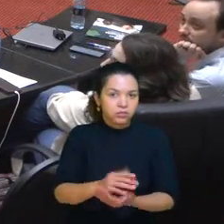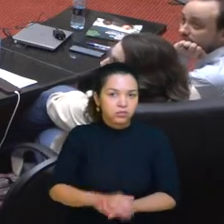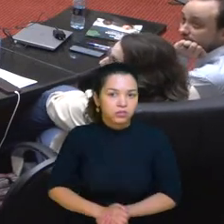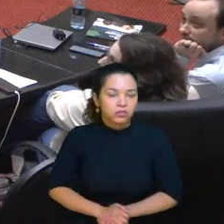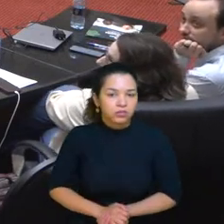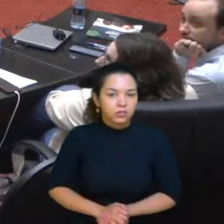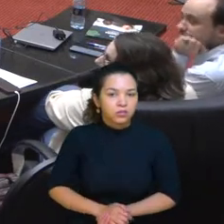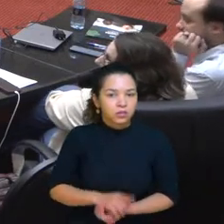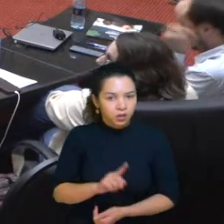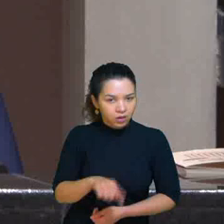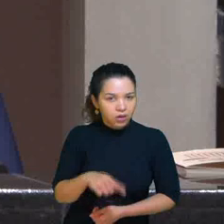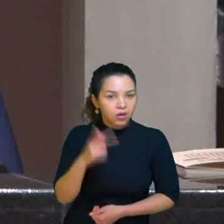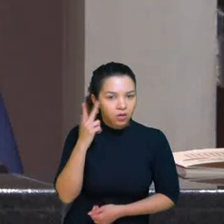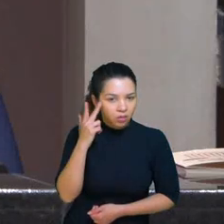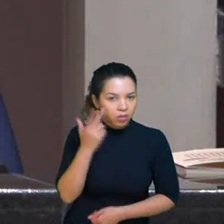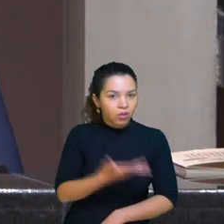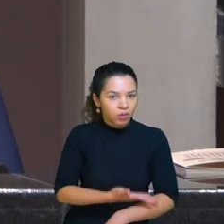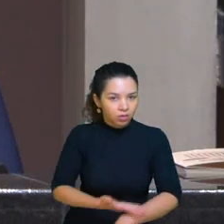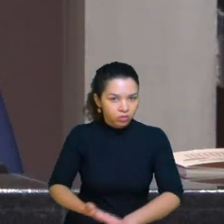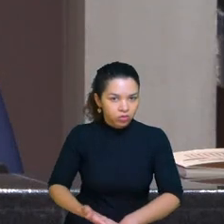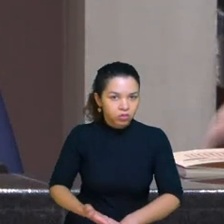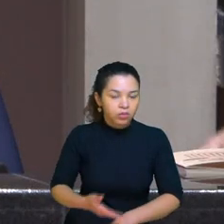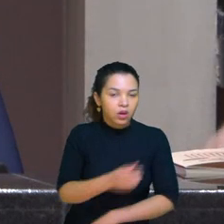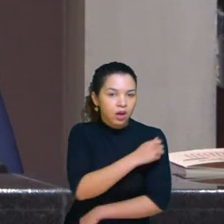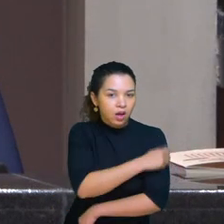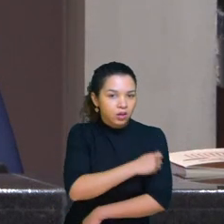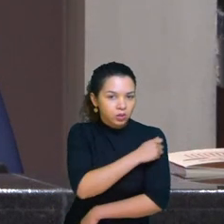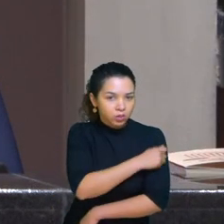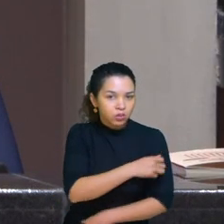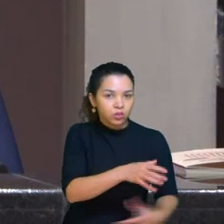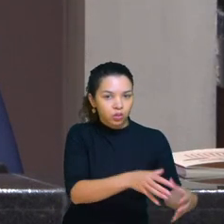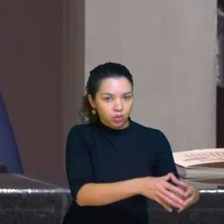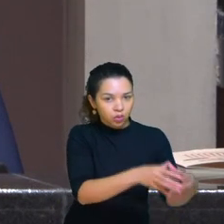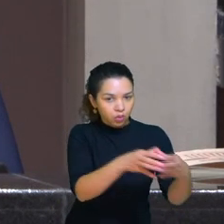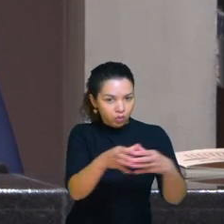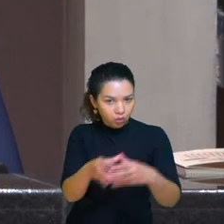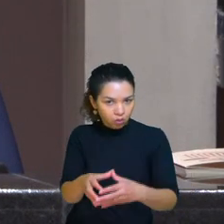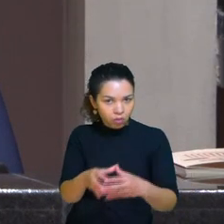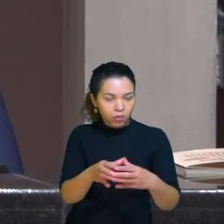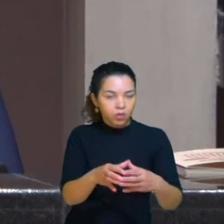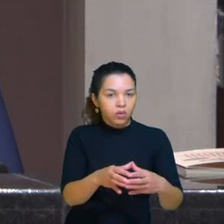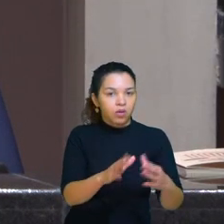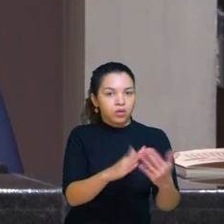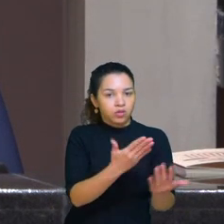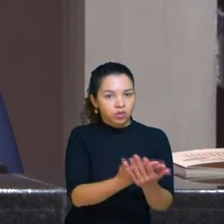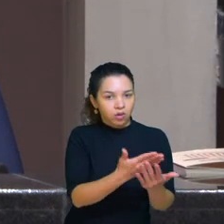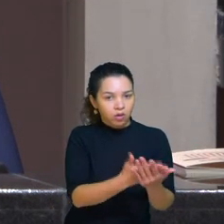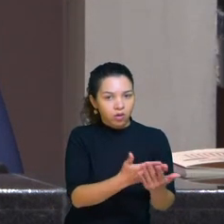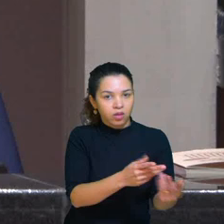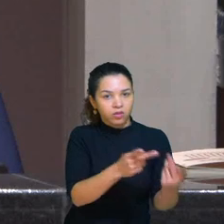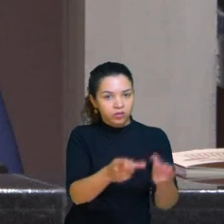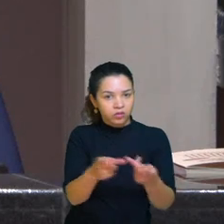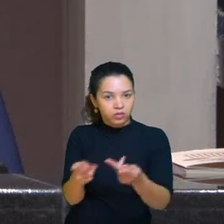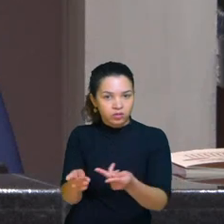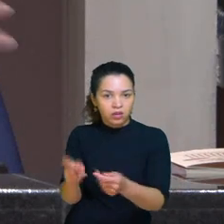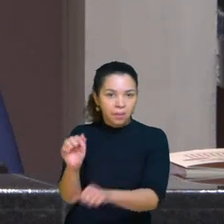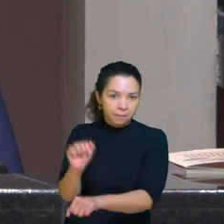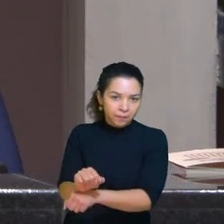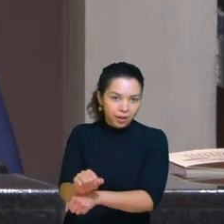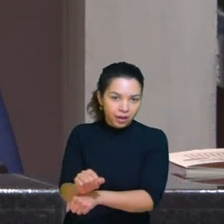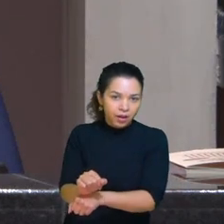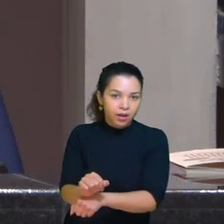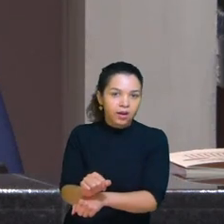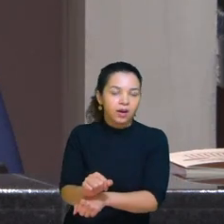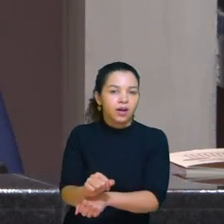receba os estudantes sempre quando a turma de escolas vem eu digo pra minha equipe para toda agenda vamos